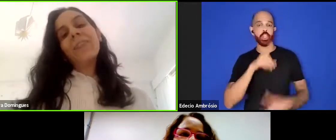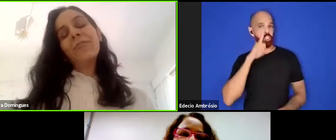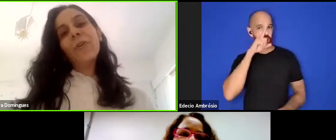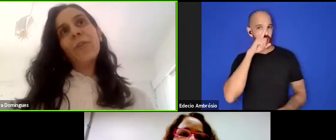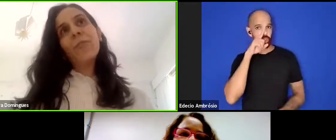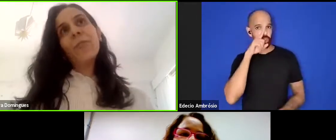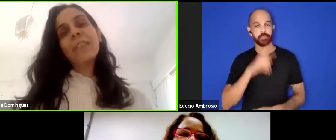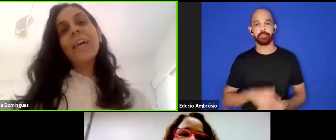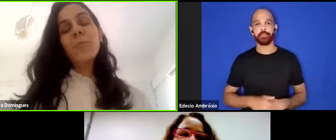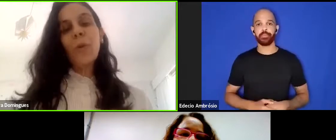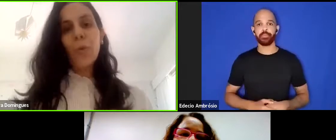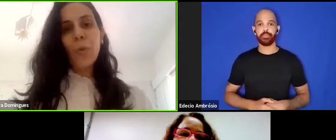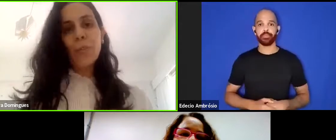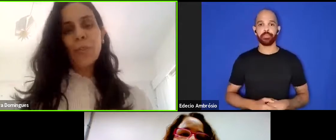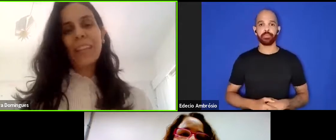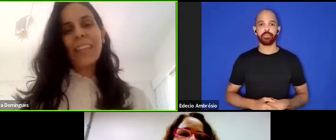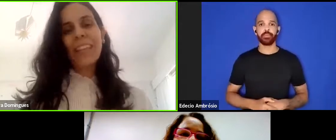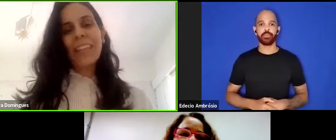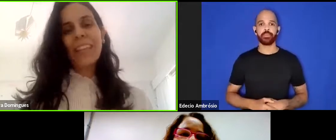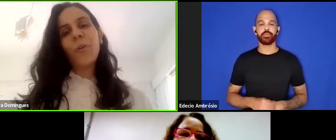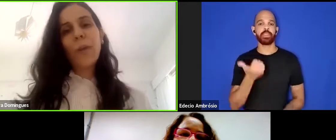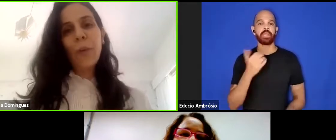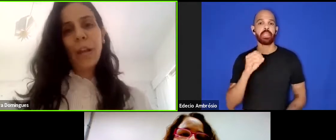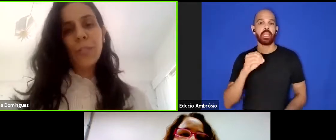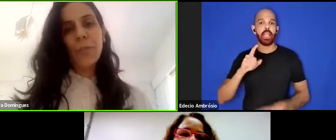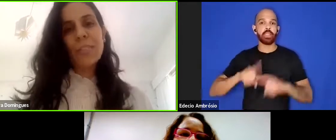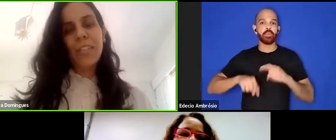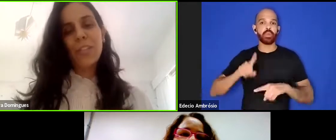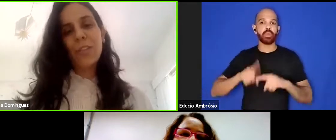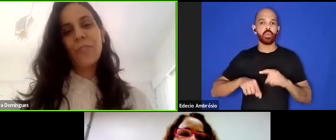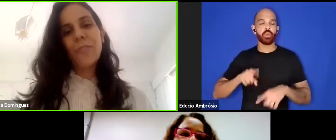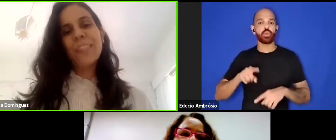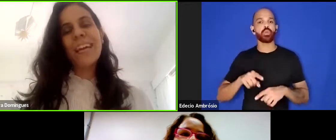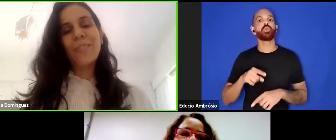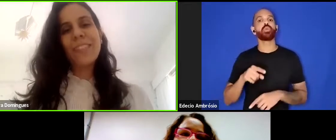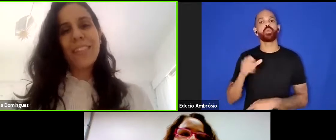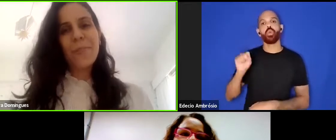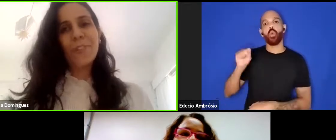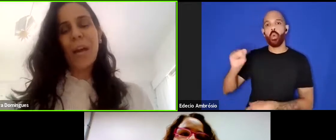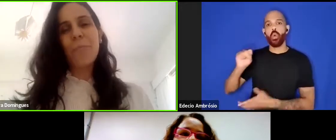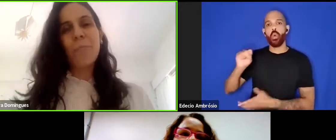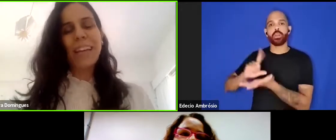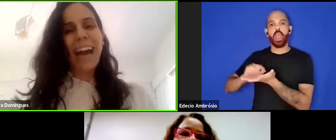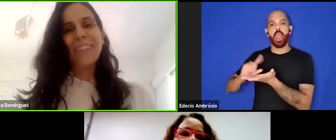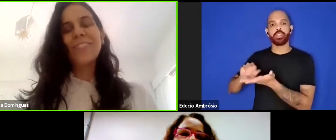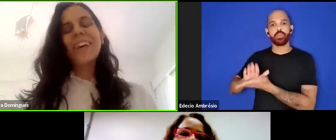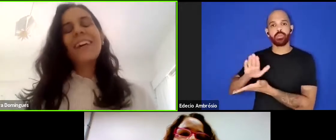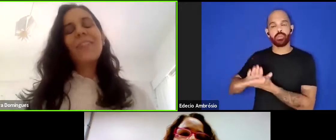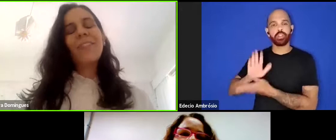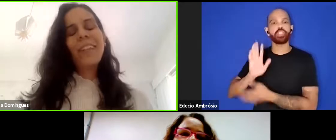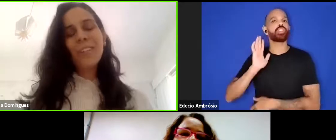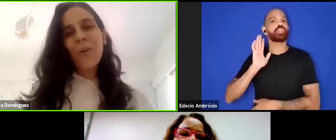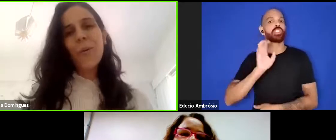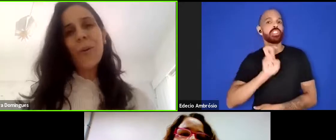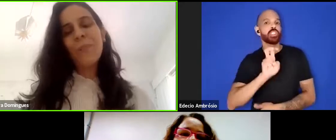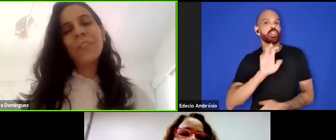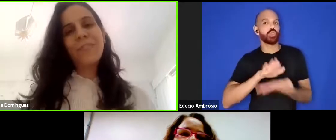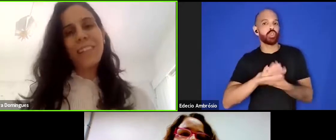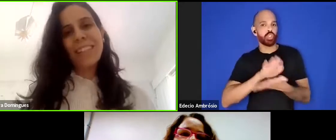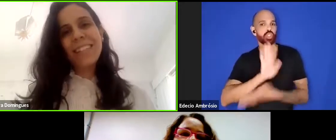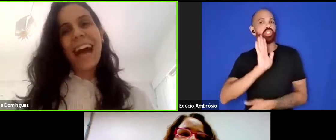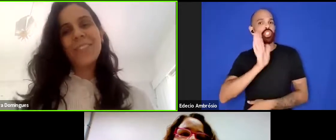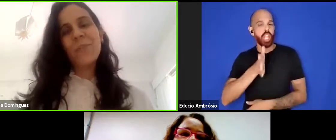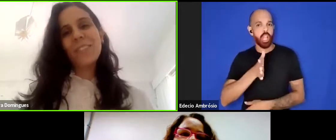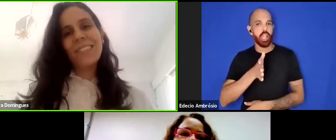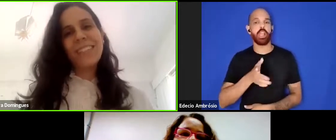Né? Foram 10 produtos com a tese, foram 8 artigos científicos, sendo 5 já publicados, com grande orgulho e